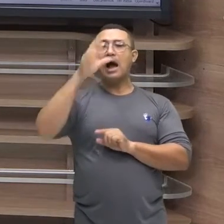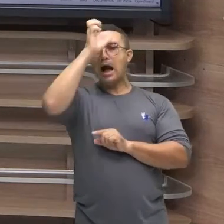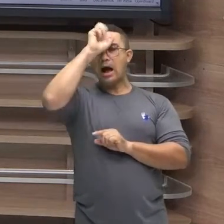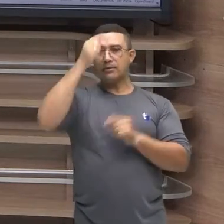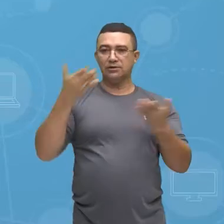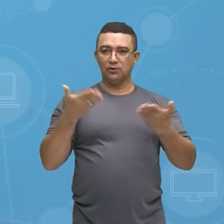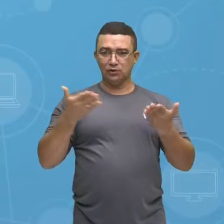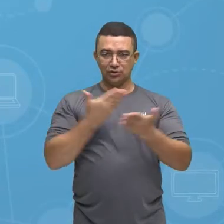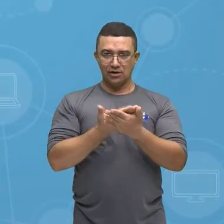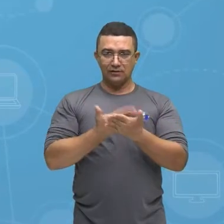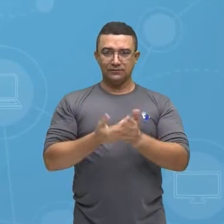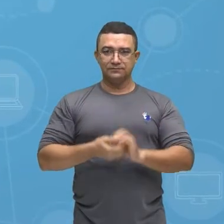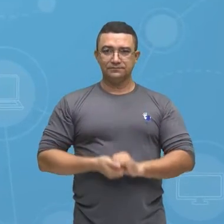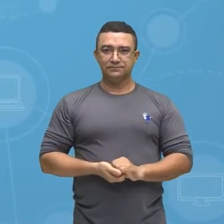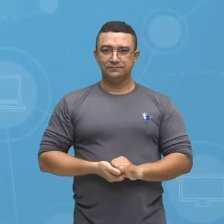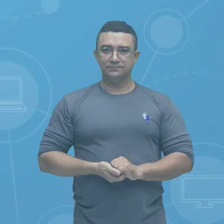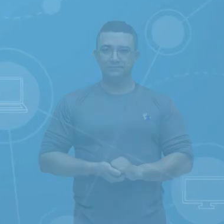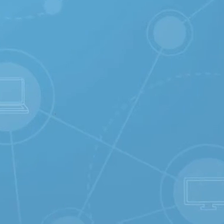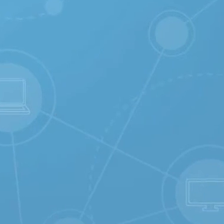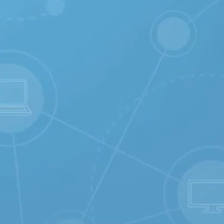aula.